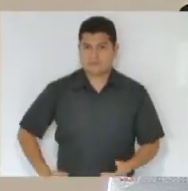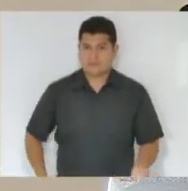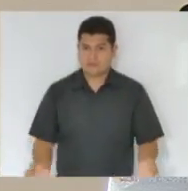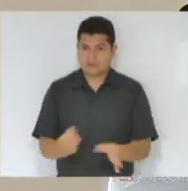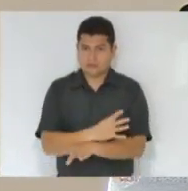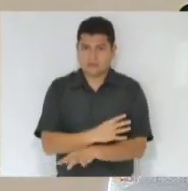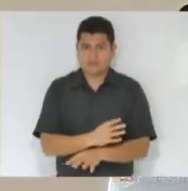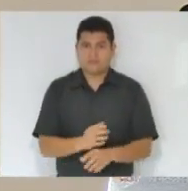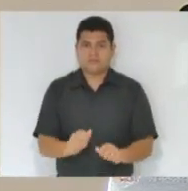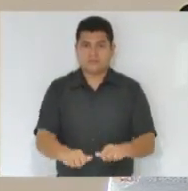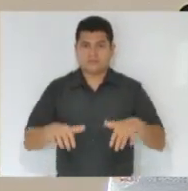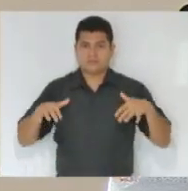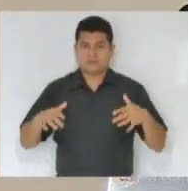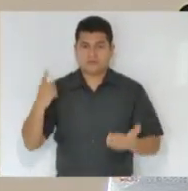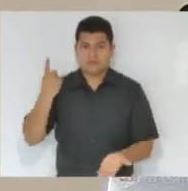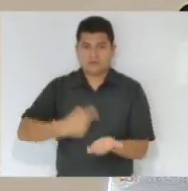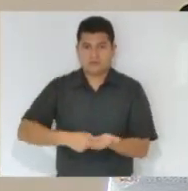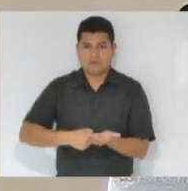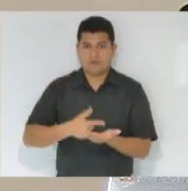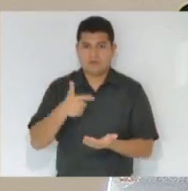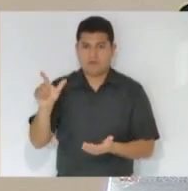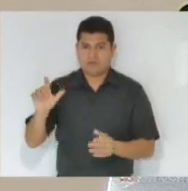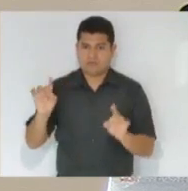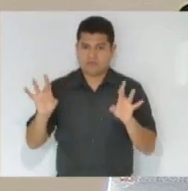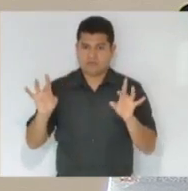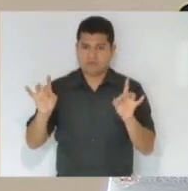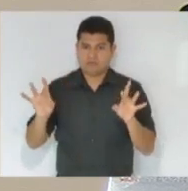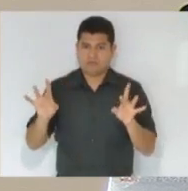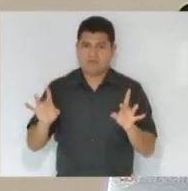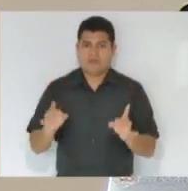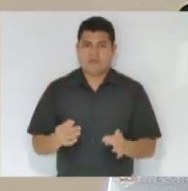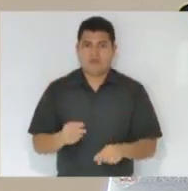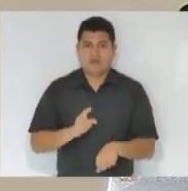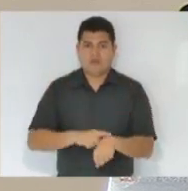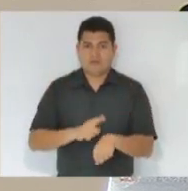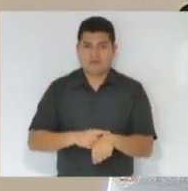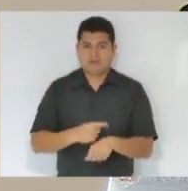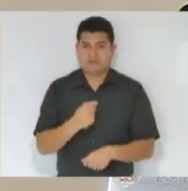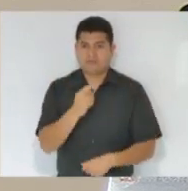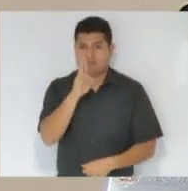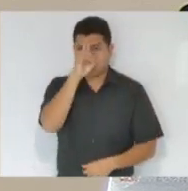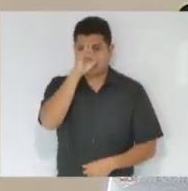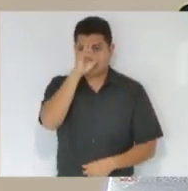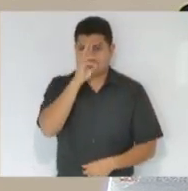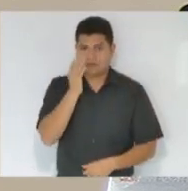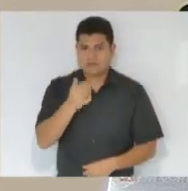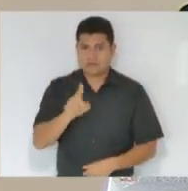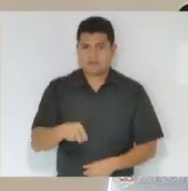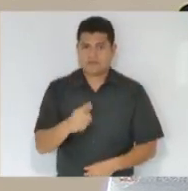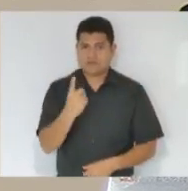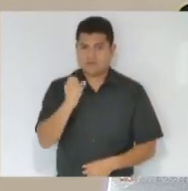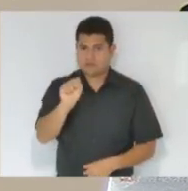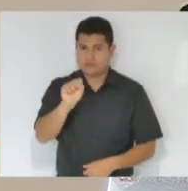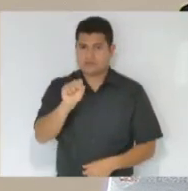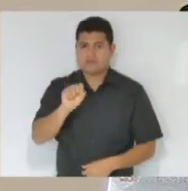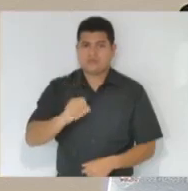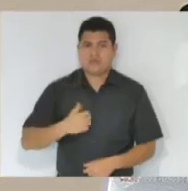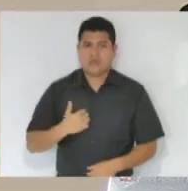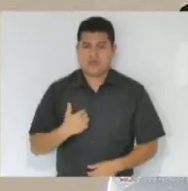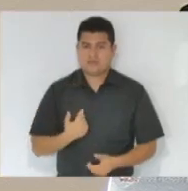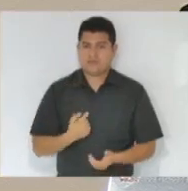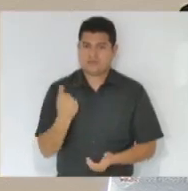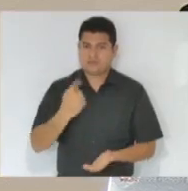sessão e convocou outra extraordinária para as 12 horas e 18 minutos. Para constar, eu,